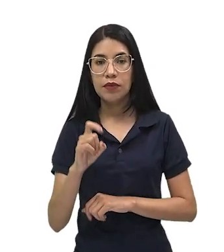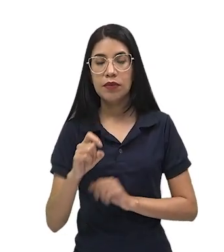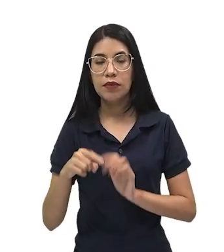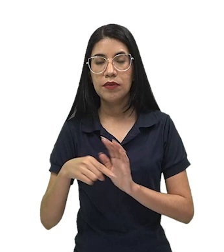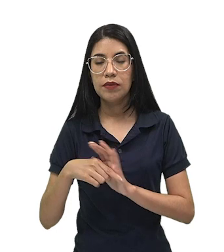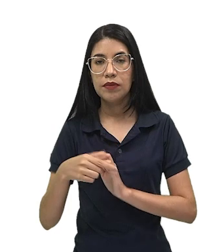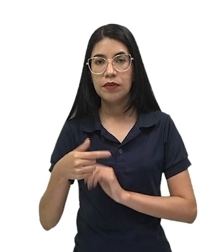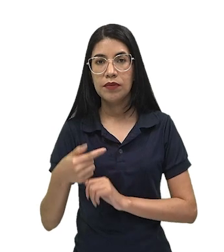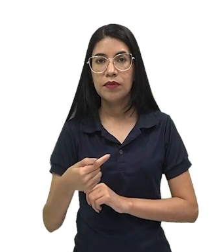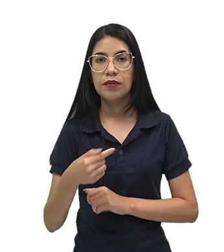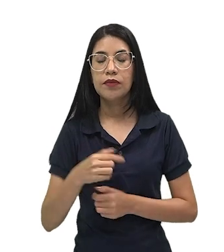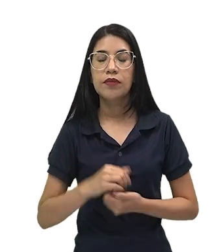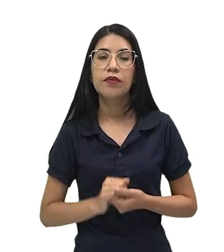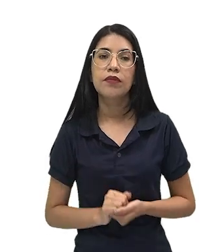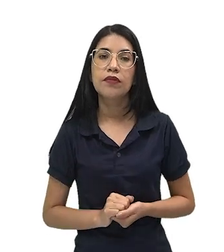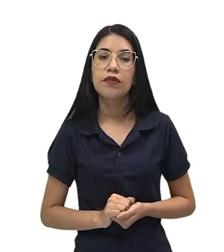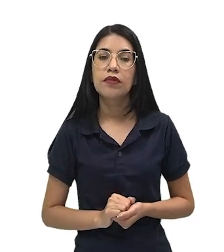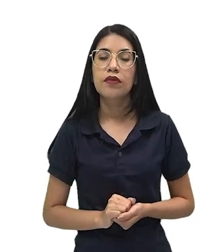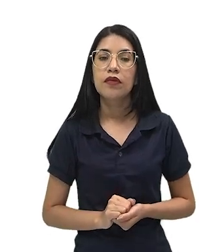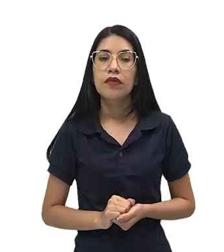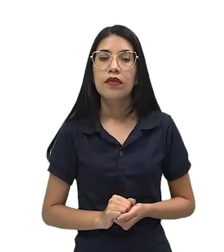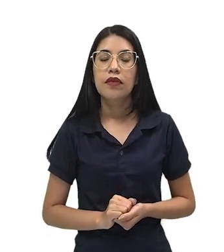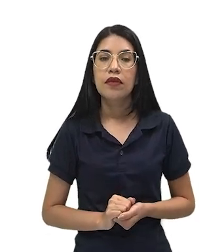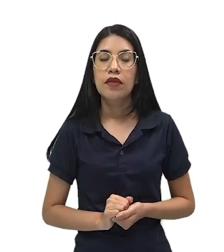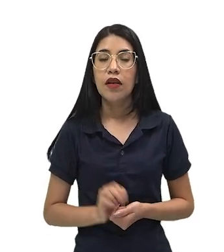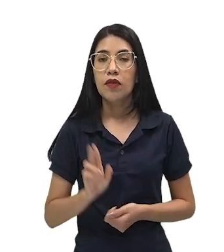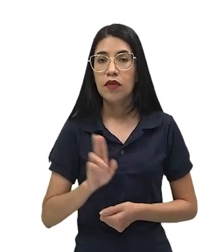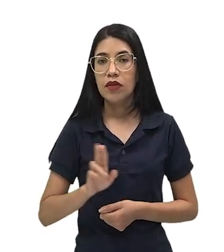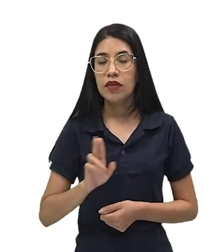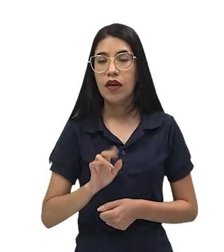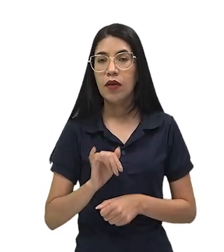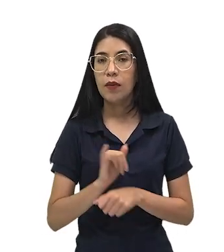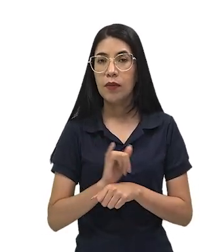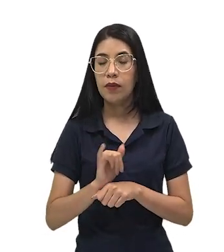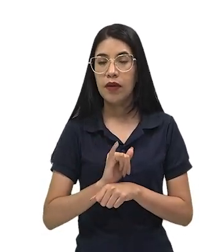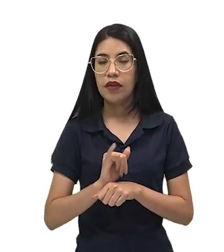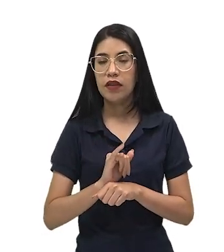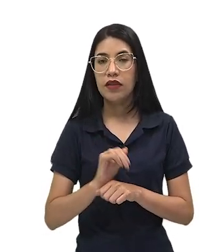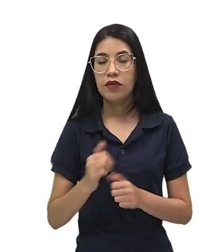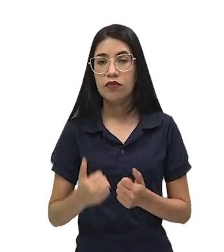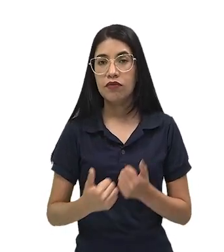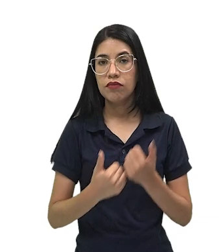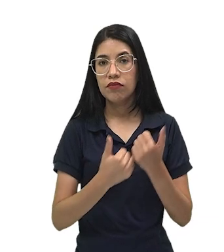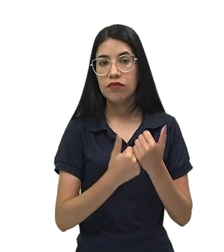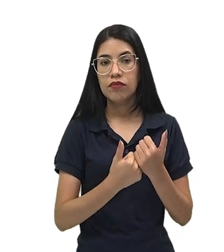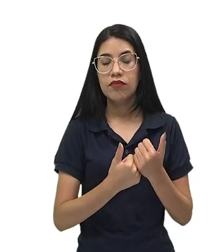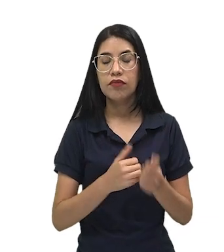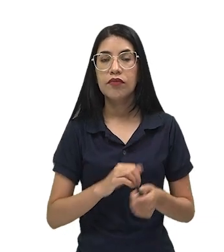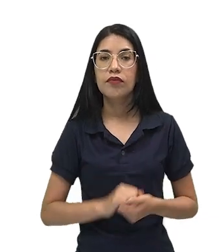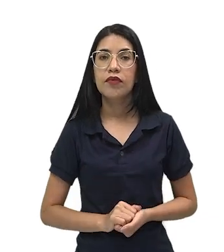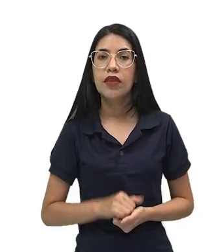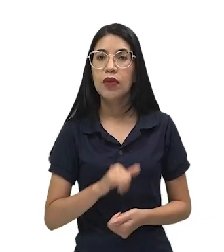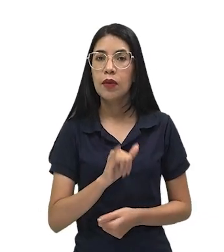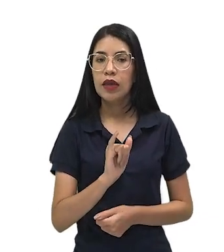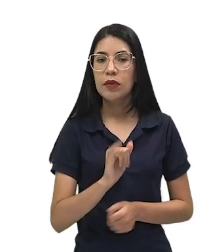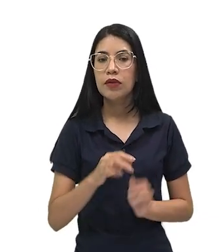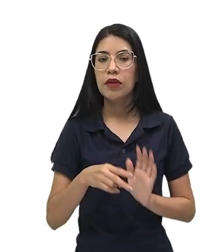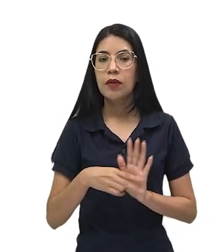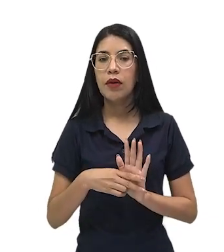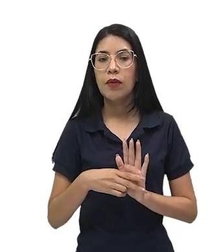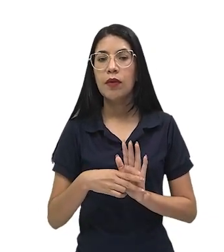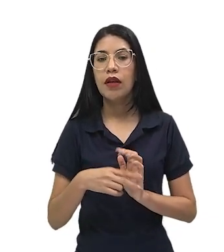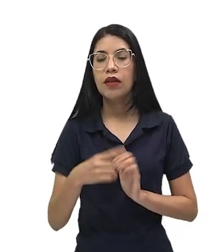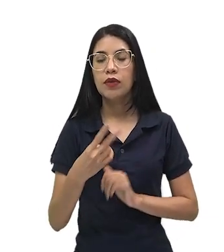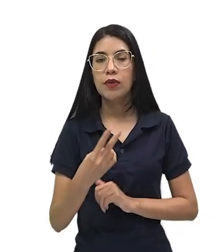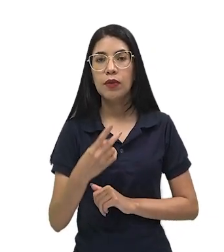menos 7. Então, eu vou utilizar a substituição, olha, porque está aqui, ó, o meu y, quanto é que ele vale? Ele vale